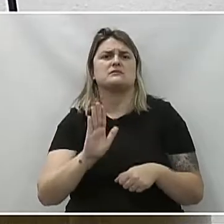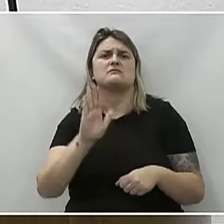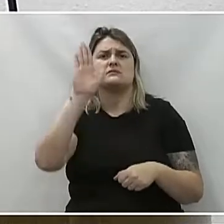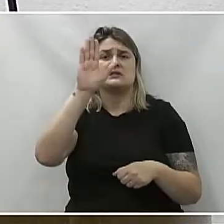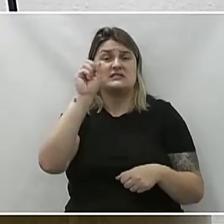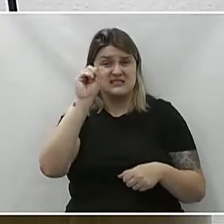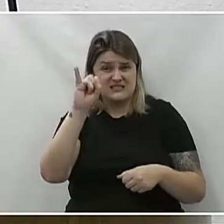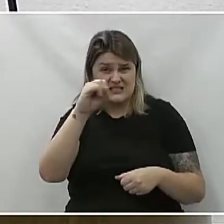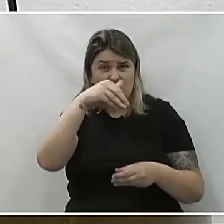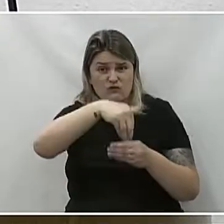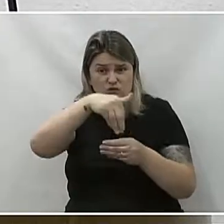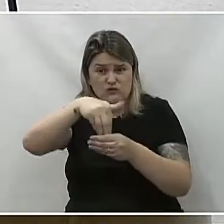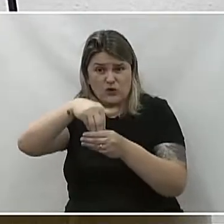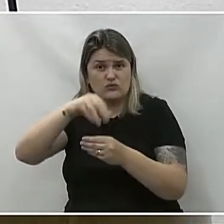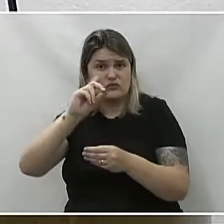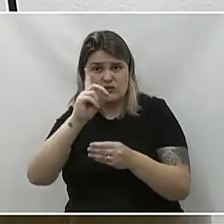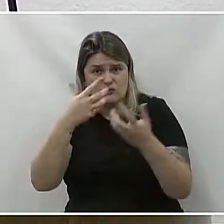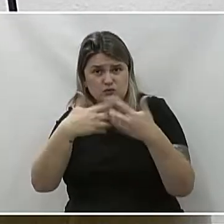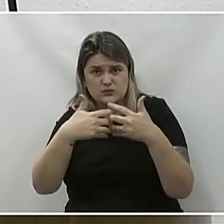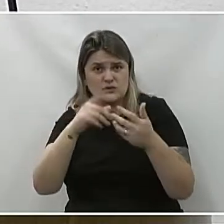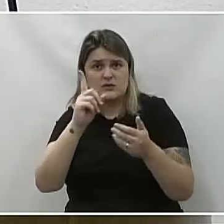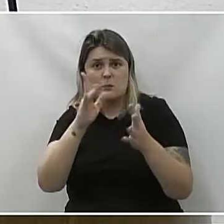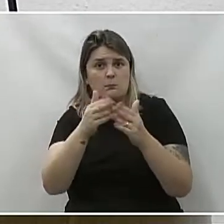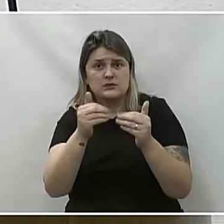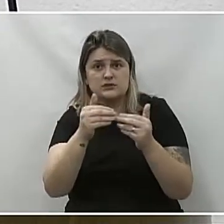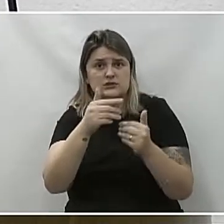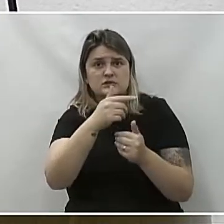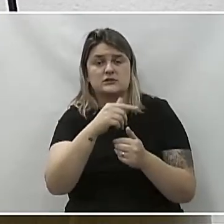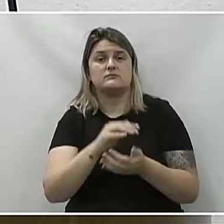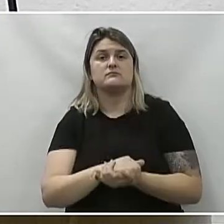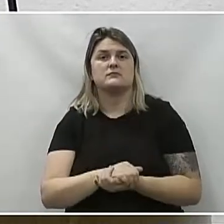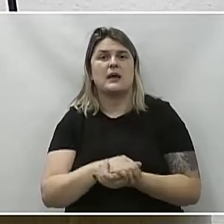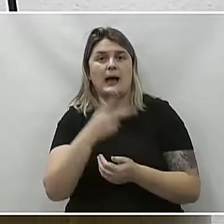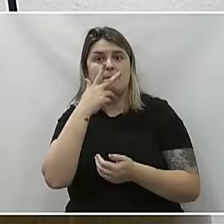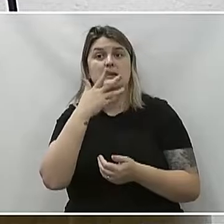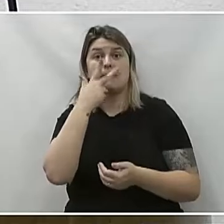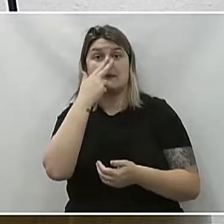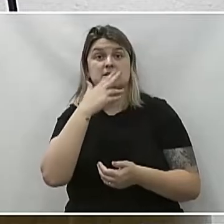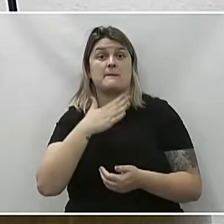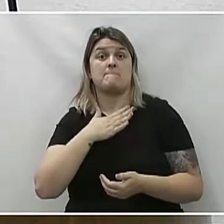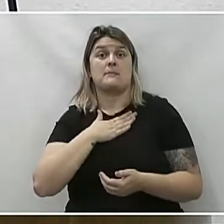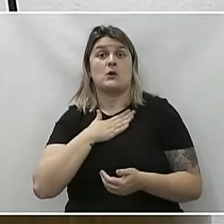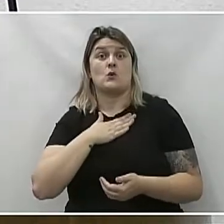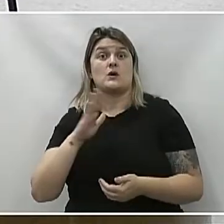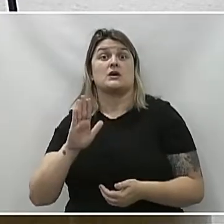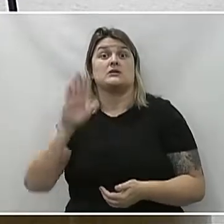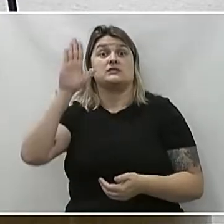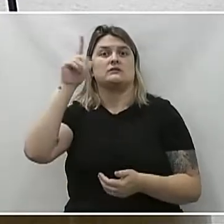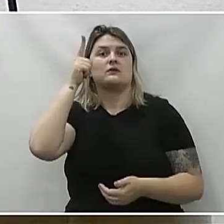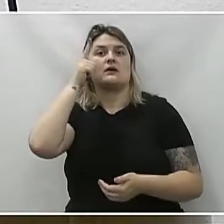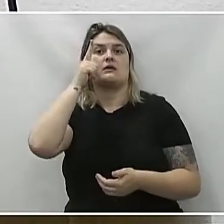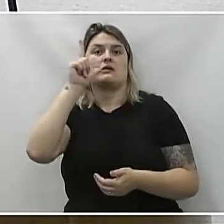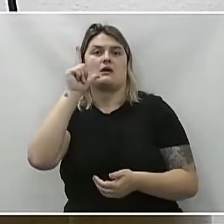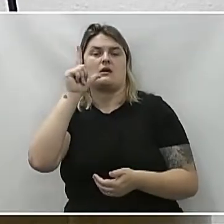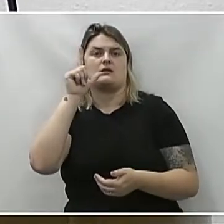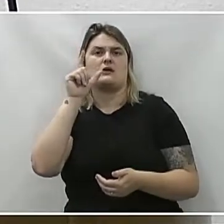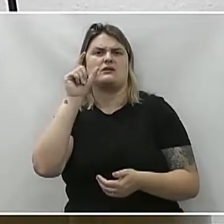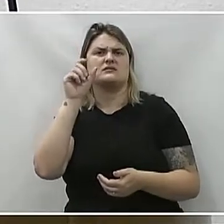eleitoral não funciona, não peça voto. Se só funciona quando o teu candidato ganha, o que é isso, gente? O que é